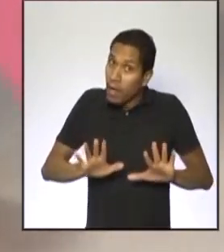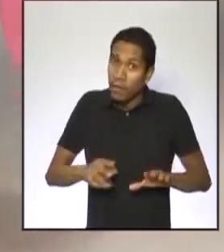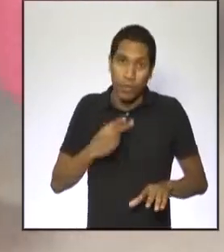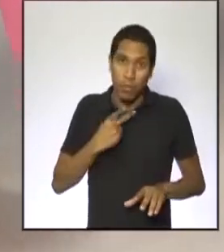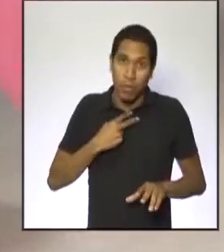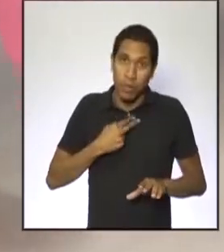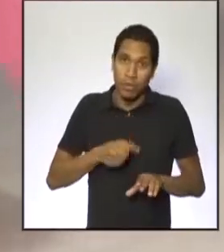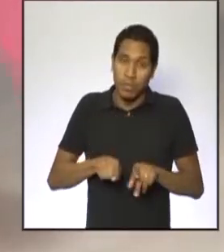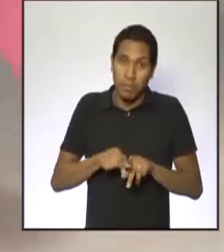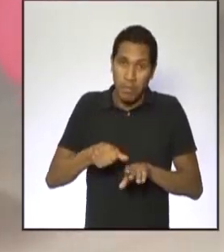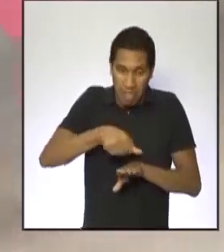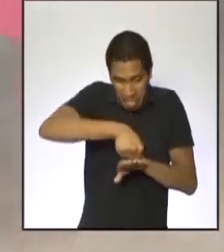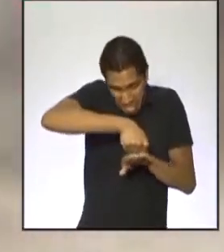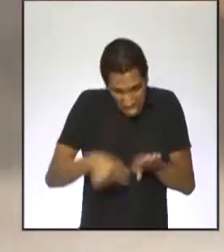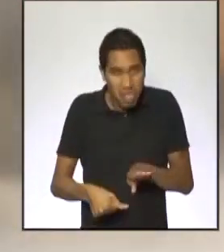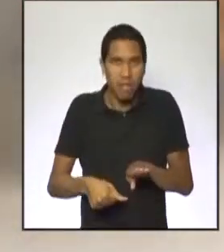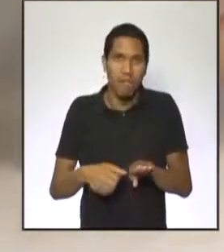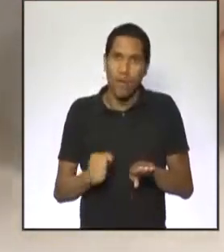fazer o teste.